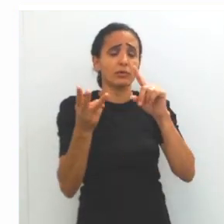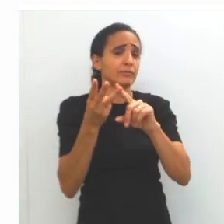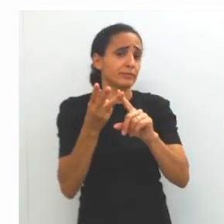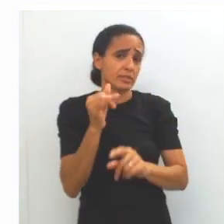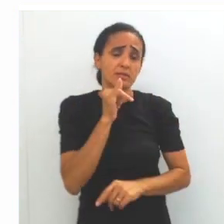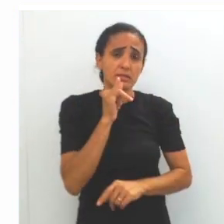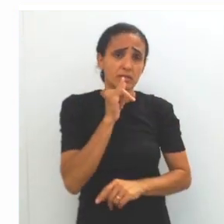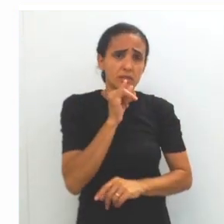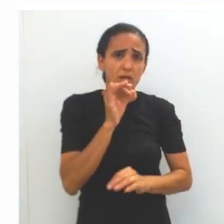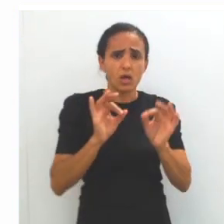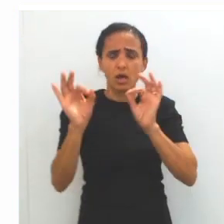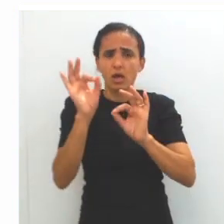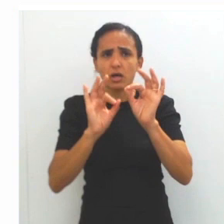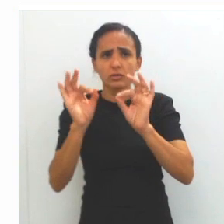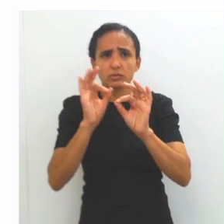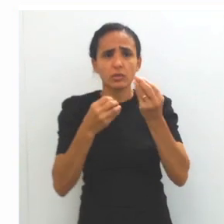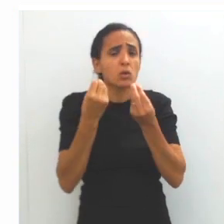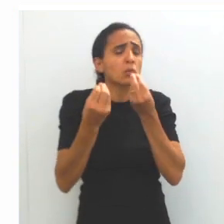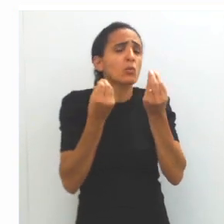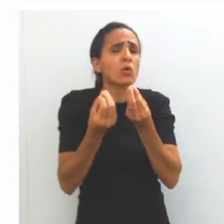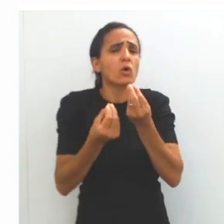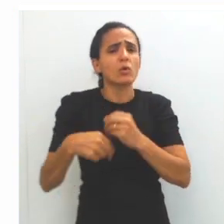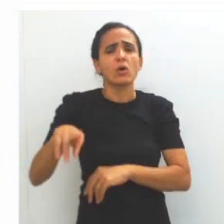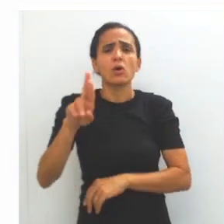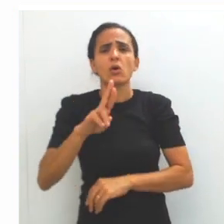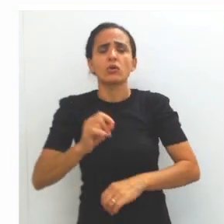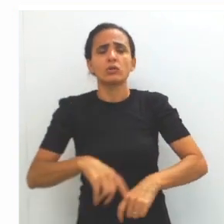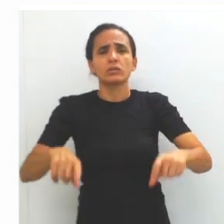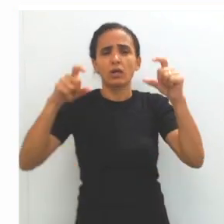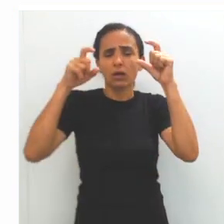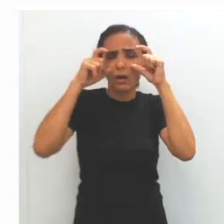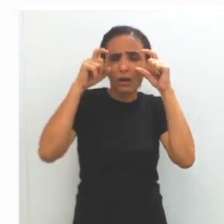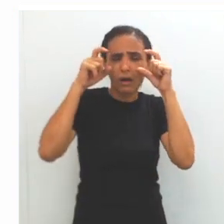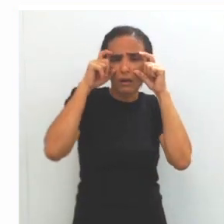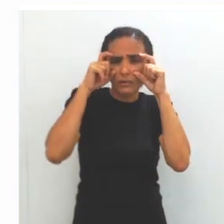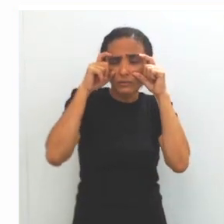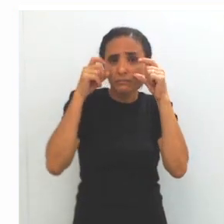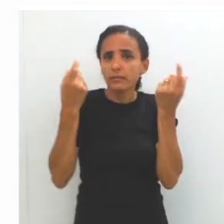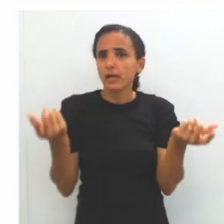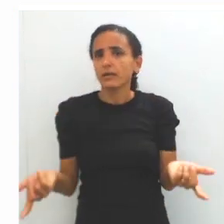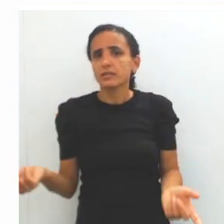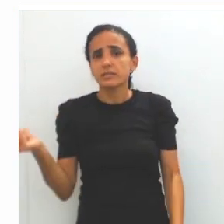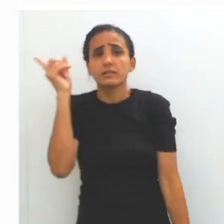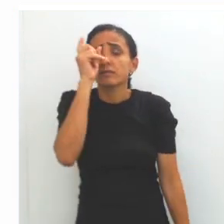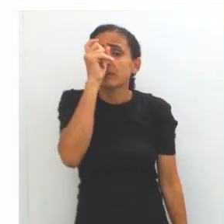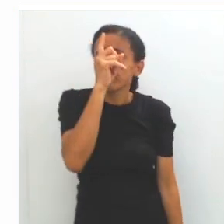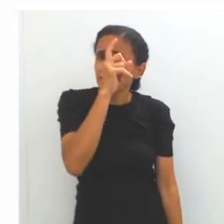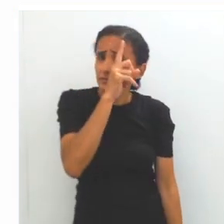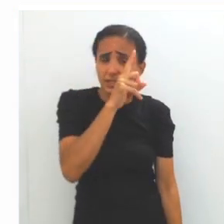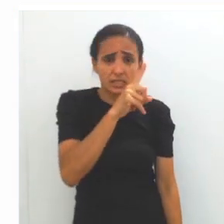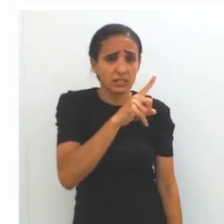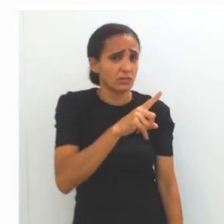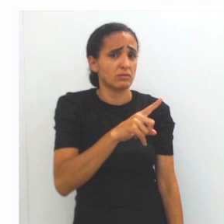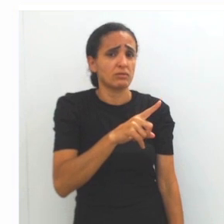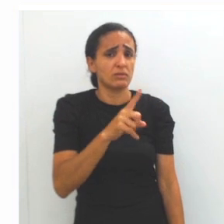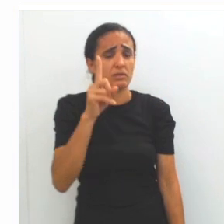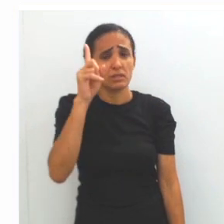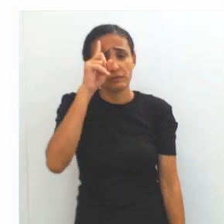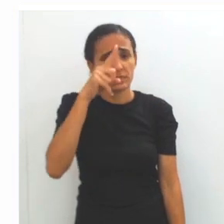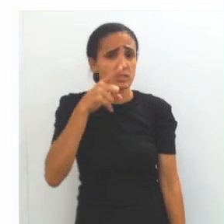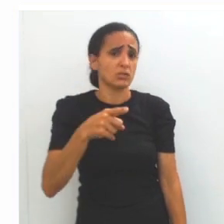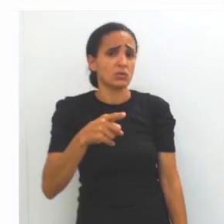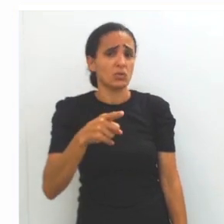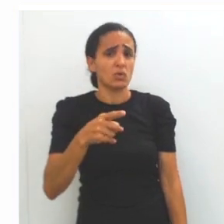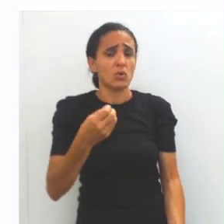terceiro. Eu posso colocar uma lente prismática nesse caso, Dantas? Pode, mas às vezes não resolve.